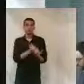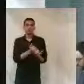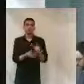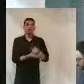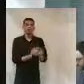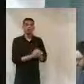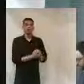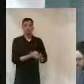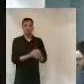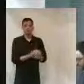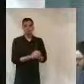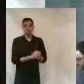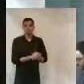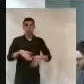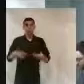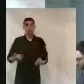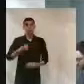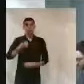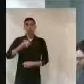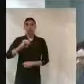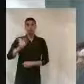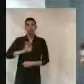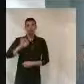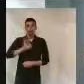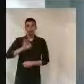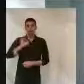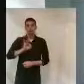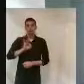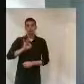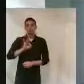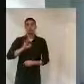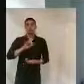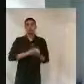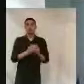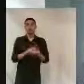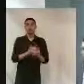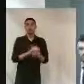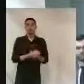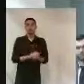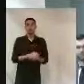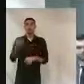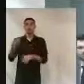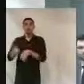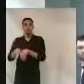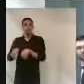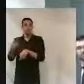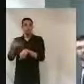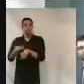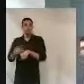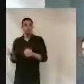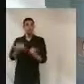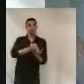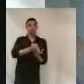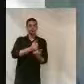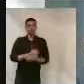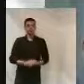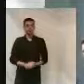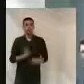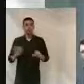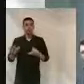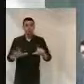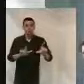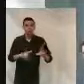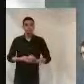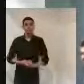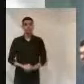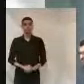tá? Então, 10% da argila foi substituída pelo pó de vidro. Tá? Pode passar, por favor?